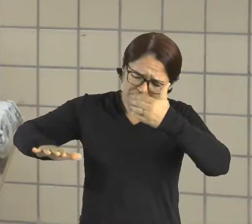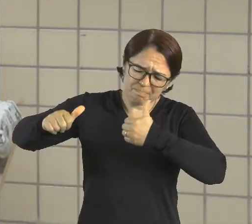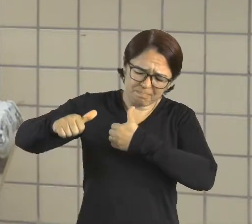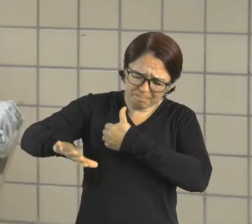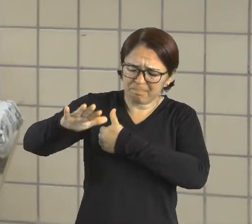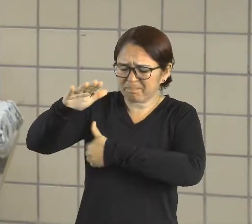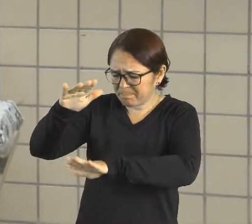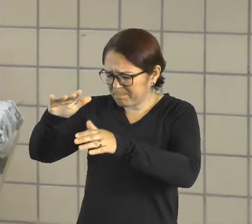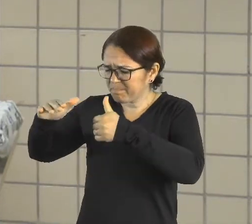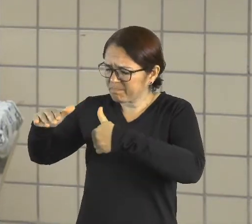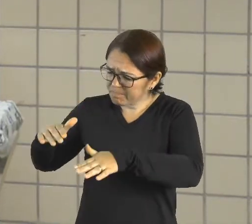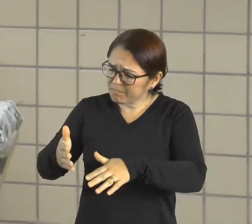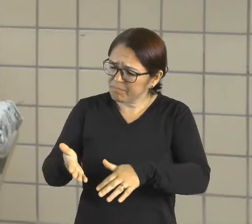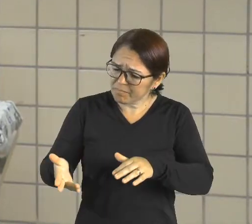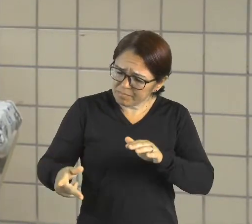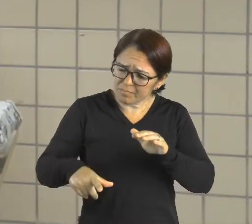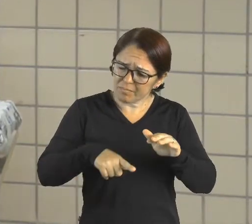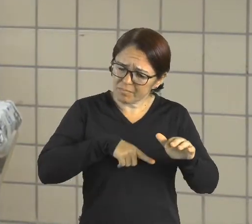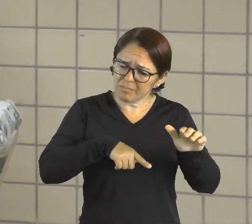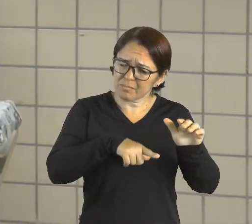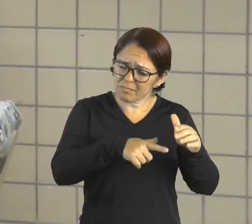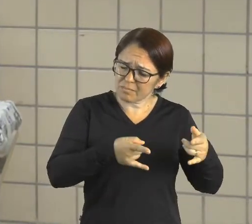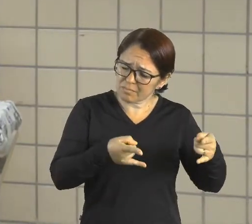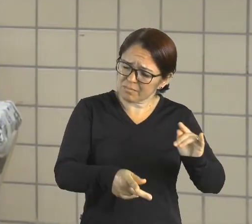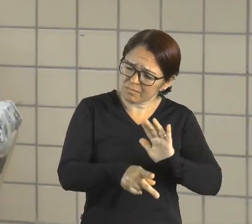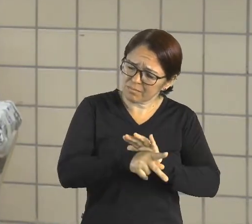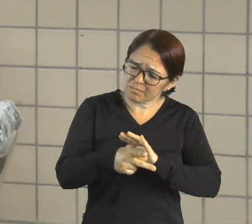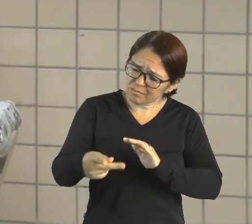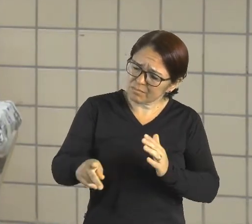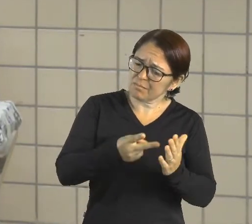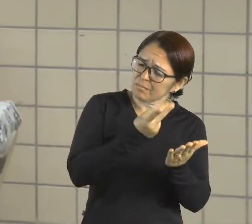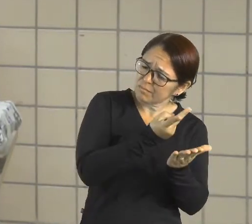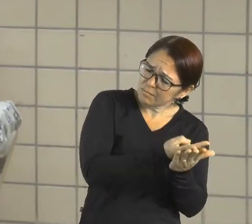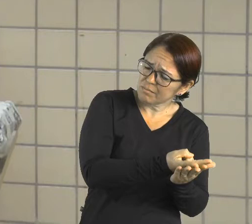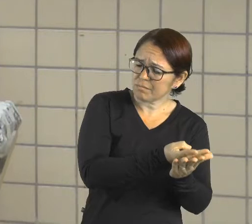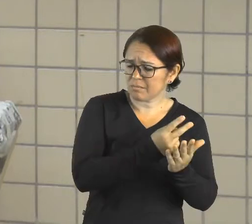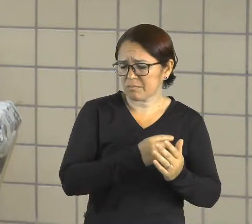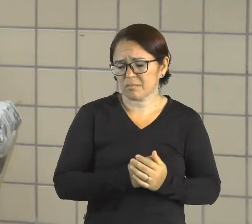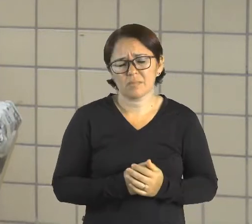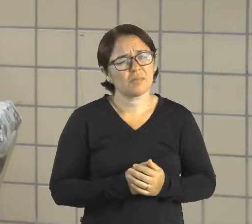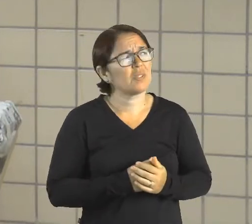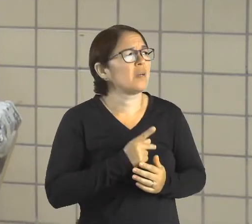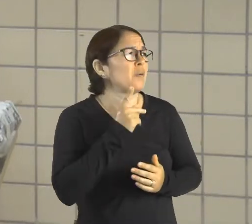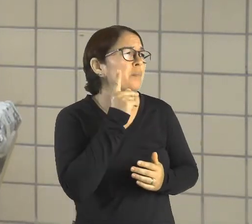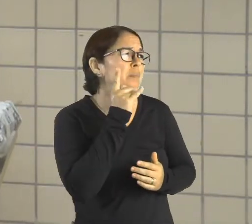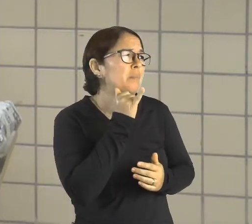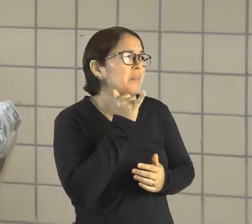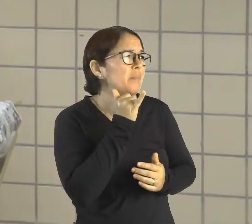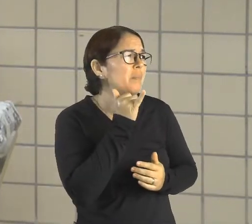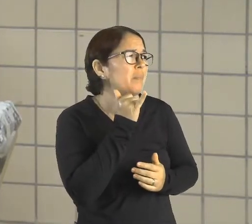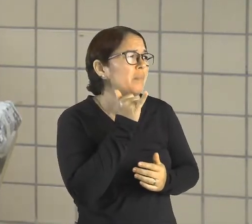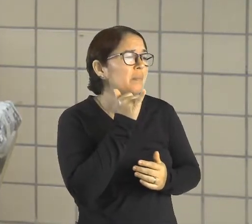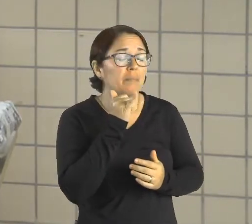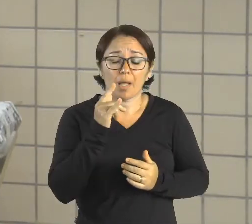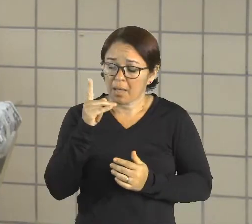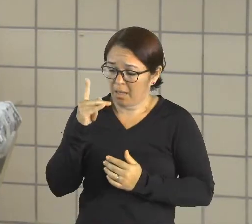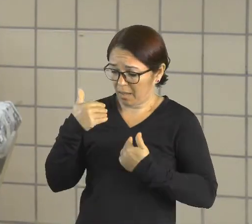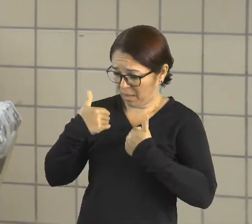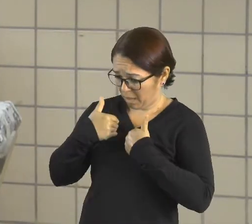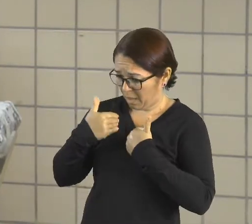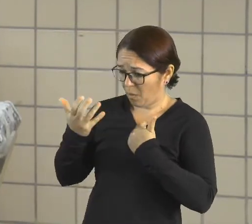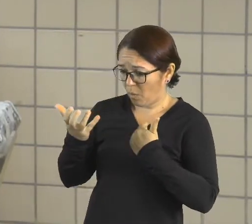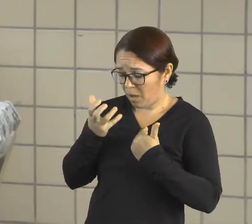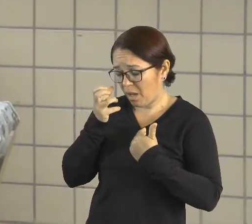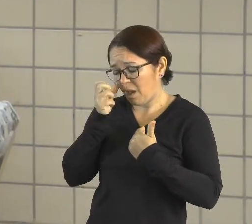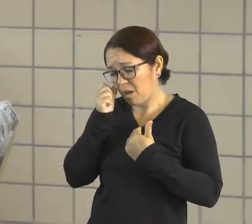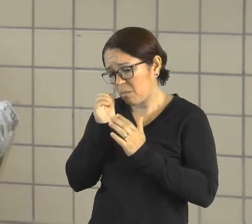daí, você tem a sua cama para se deitar. Papai quer dormir porque você não